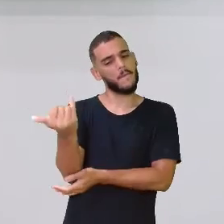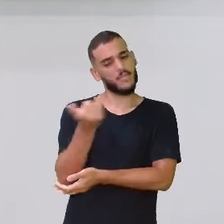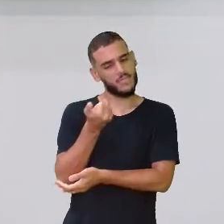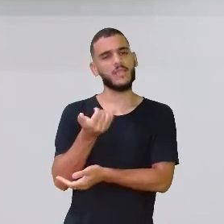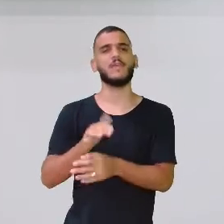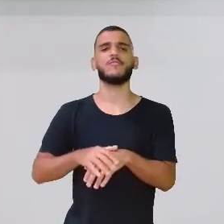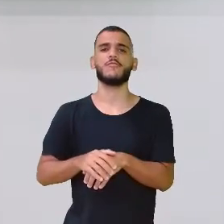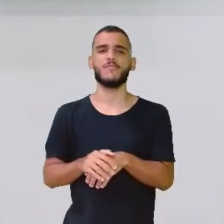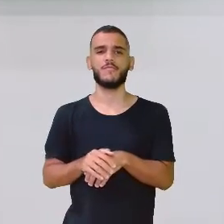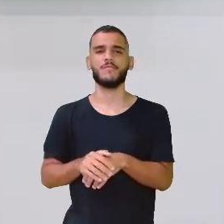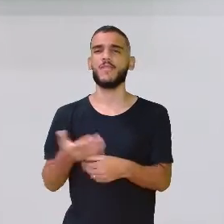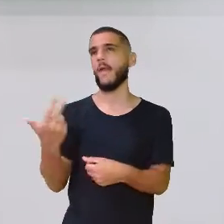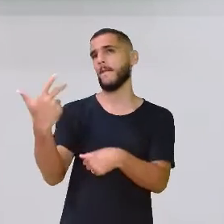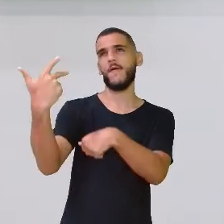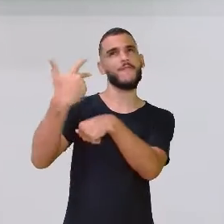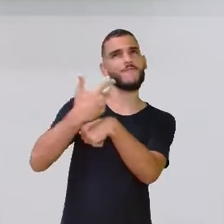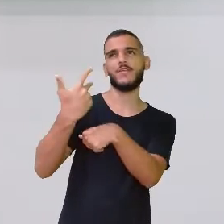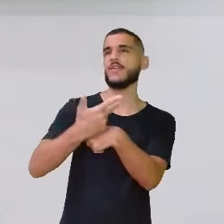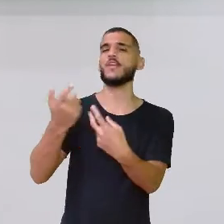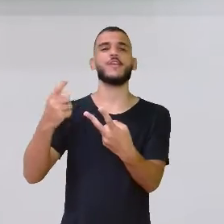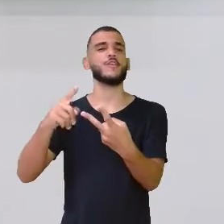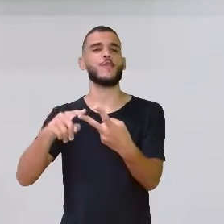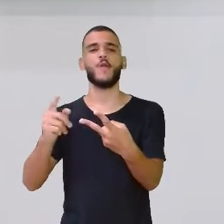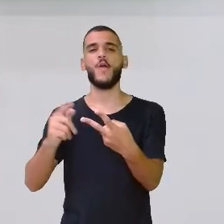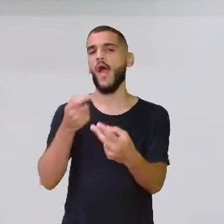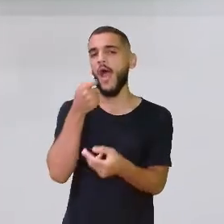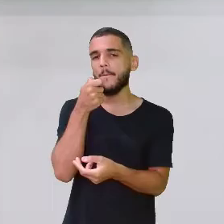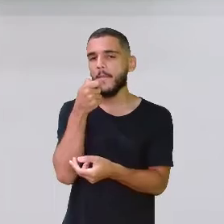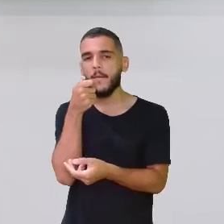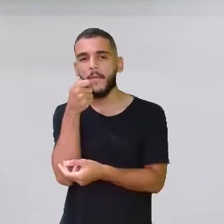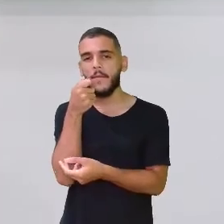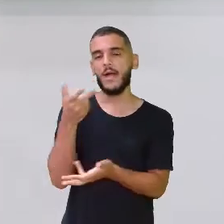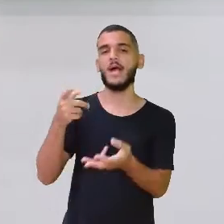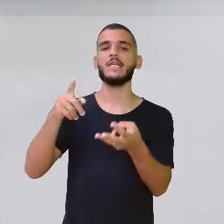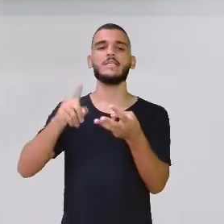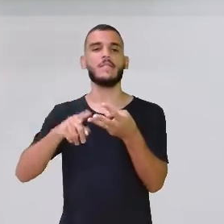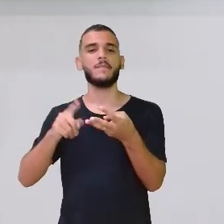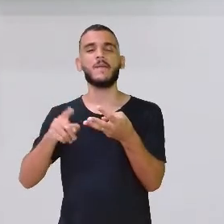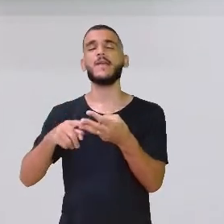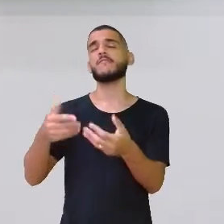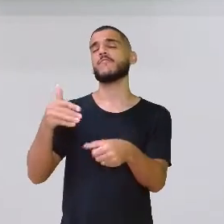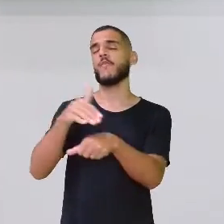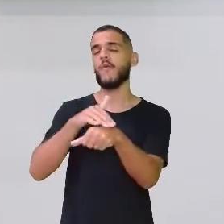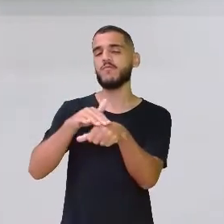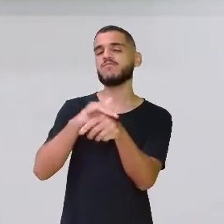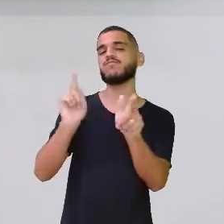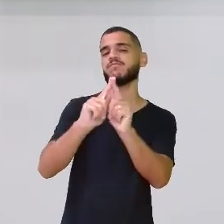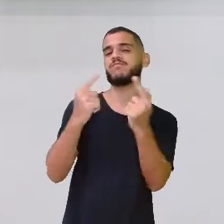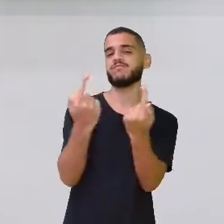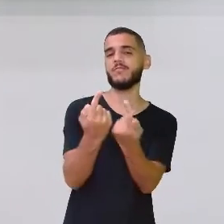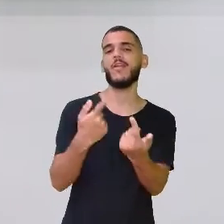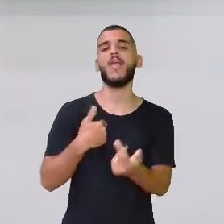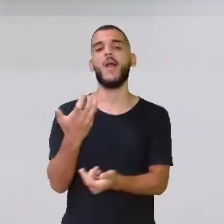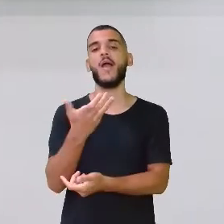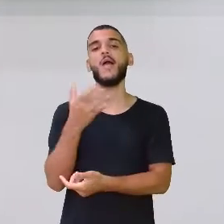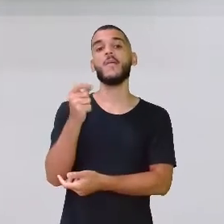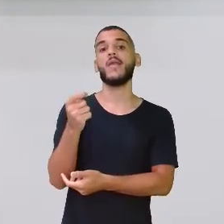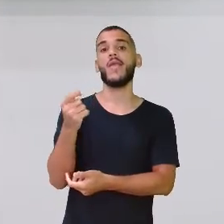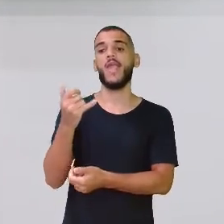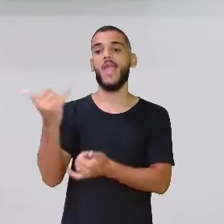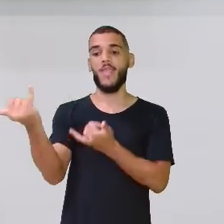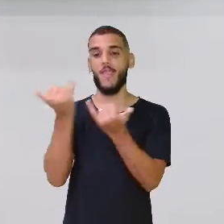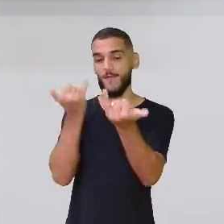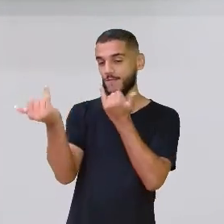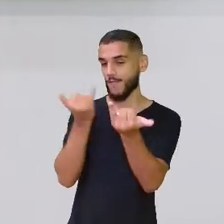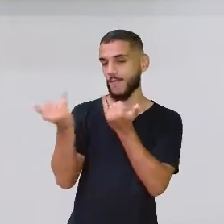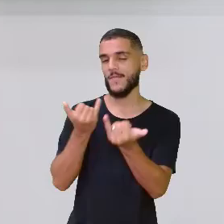conta por vídeo, por áudio, conversando nos grupos. Eu quero que essas notícias cheguem até a